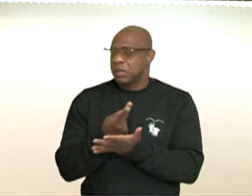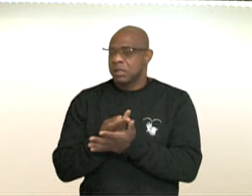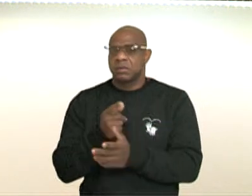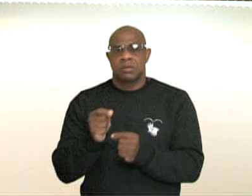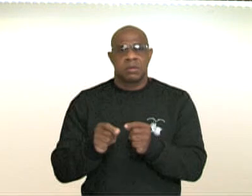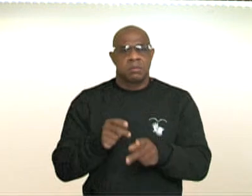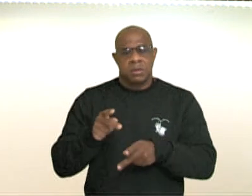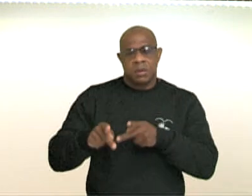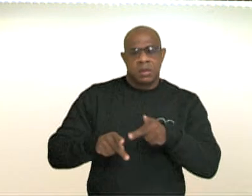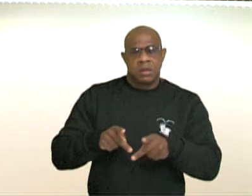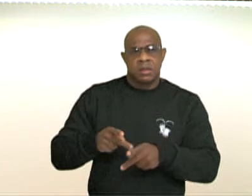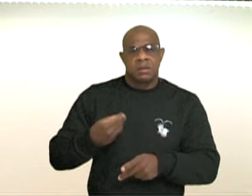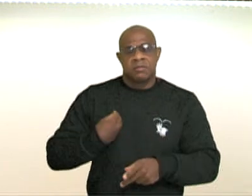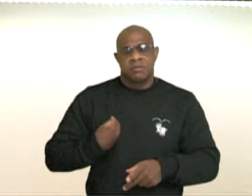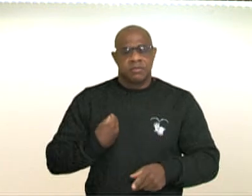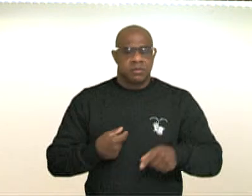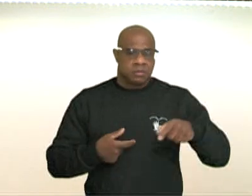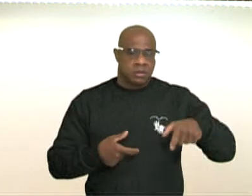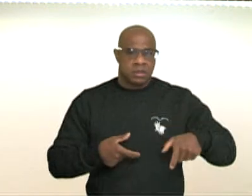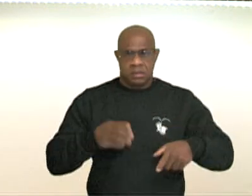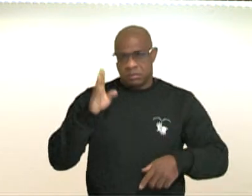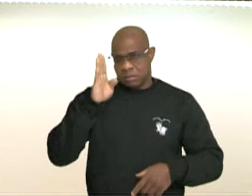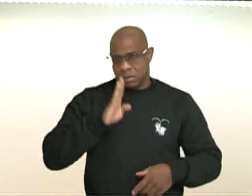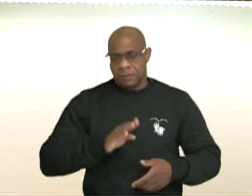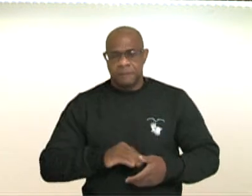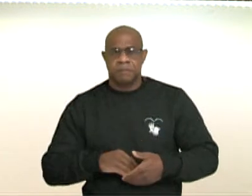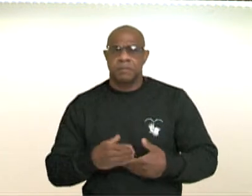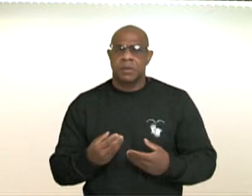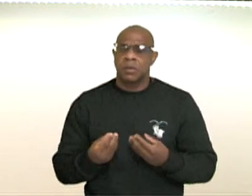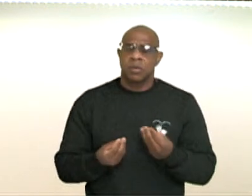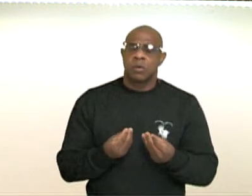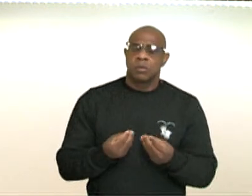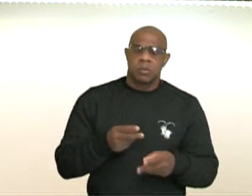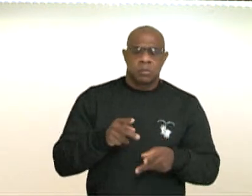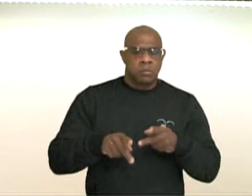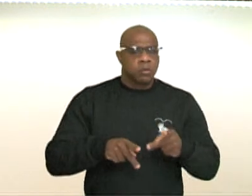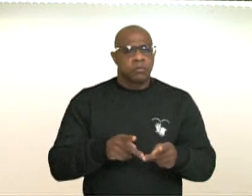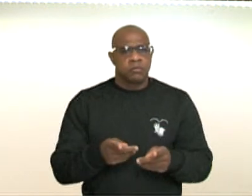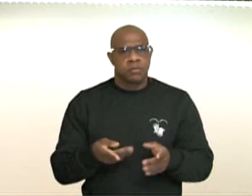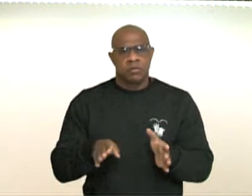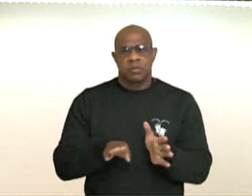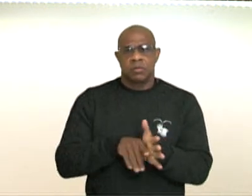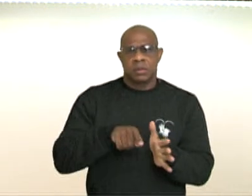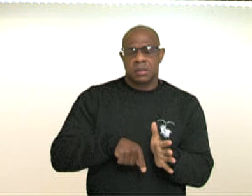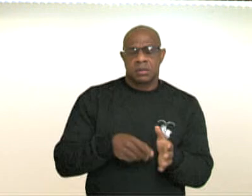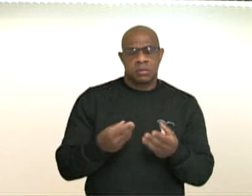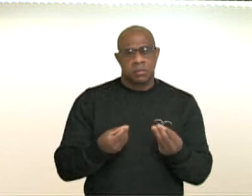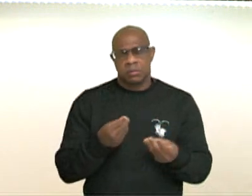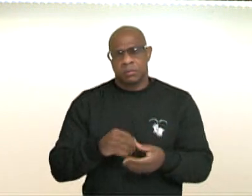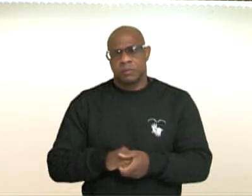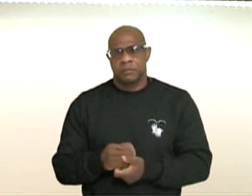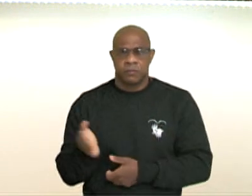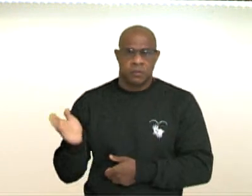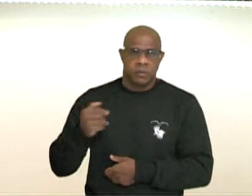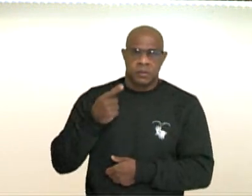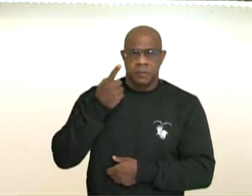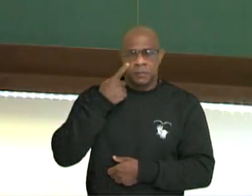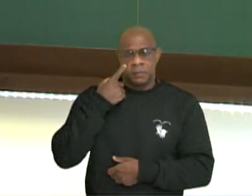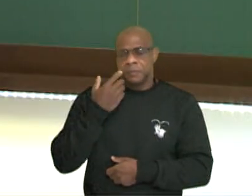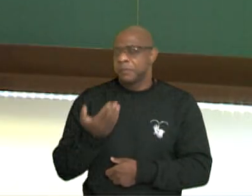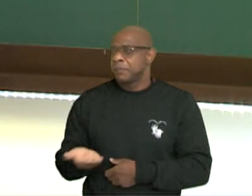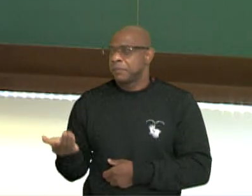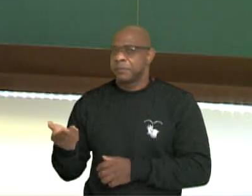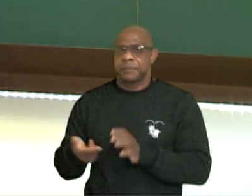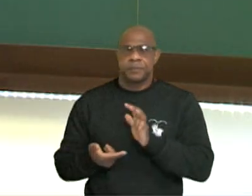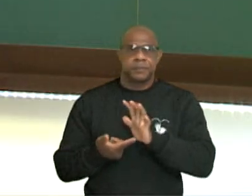a população que viviam aqui. Mas afinal, como que essa população veio parar aqui? Bora lá, embarcar nessa aventura? Vou apresentar para vocês